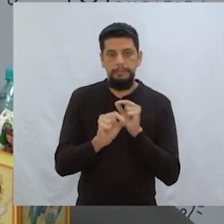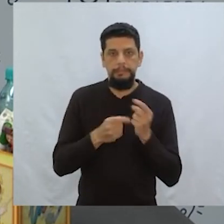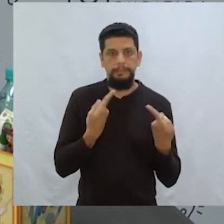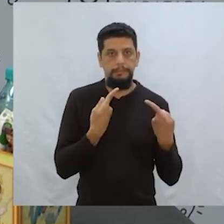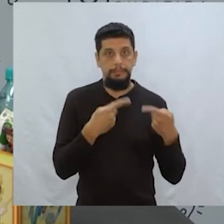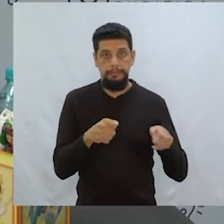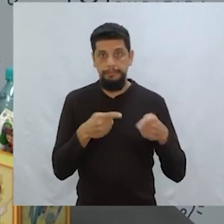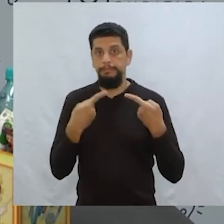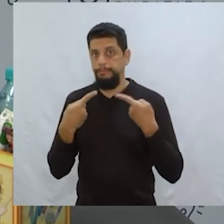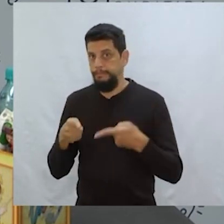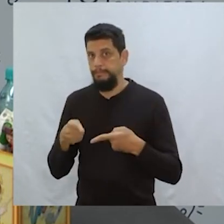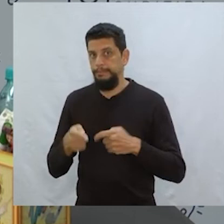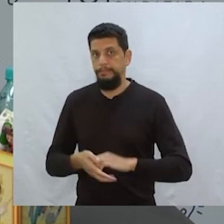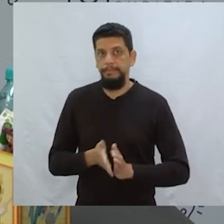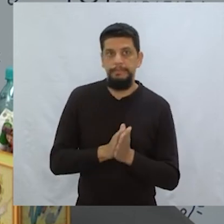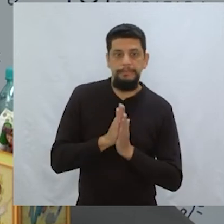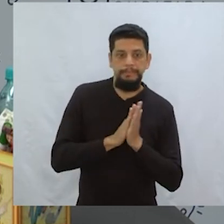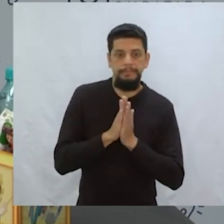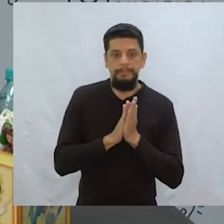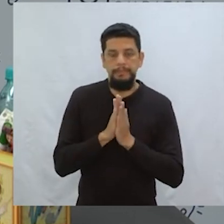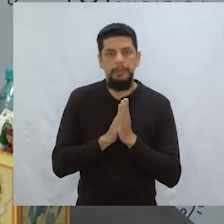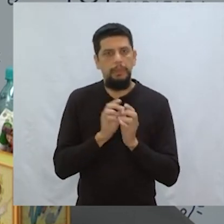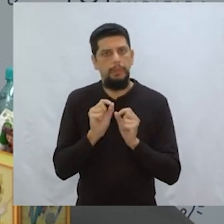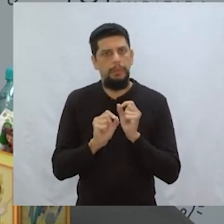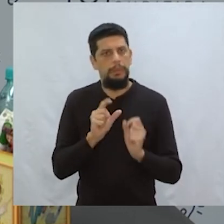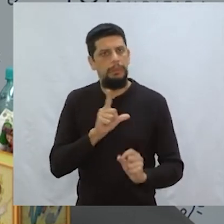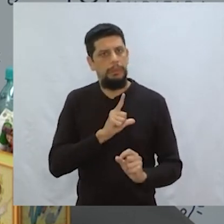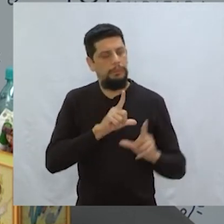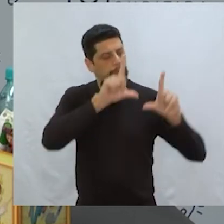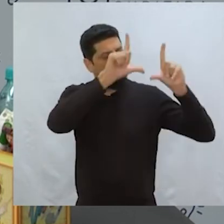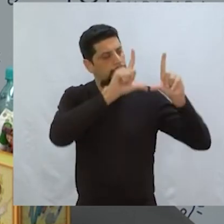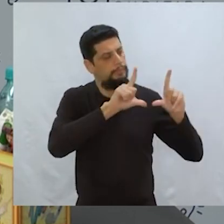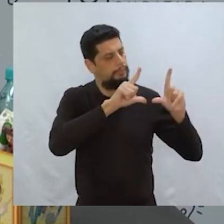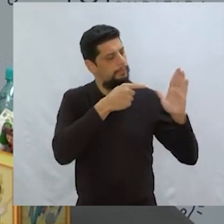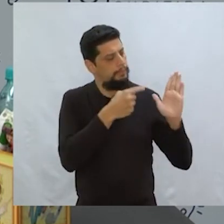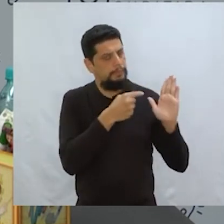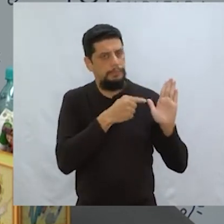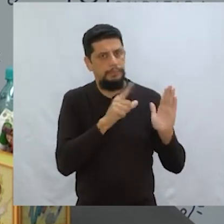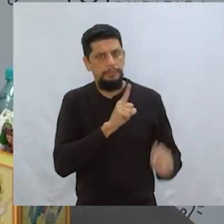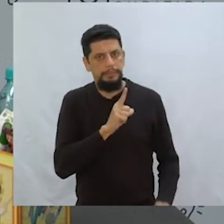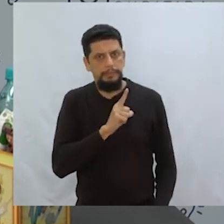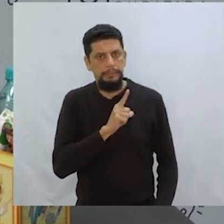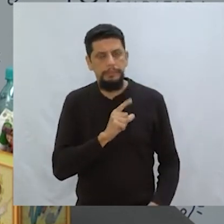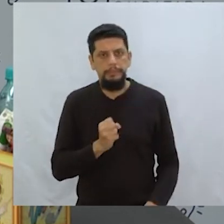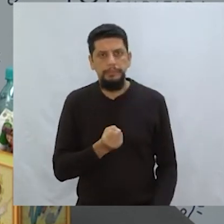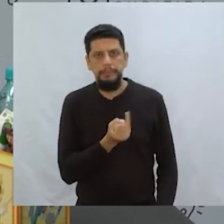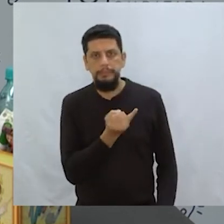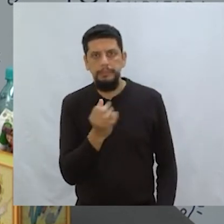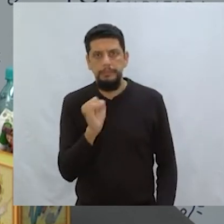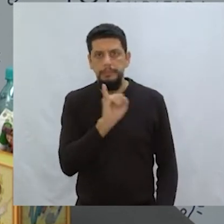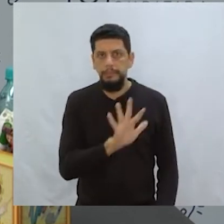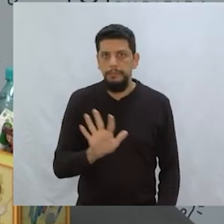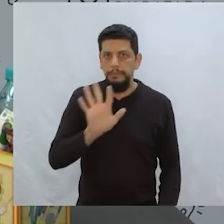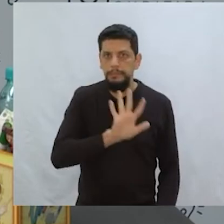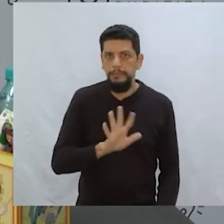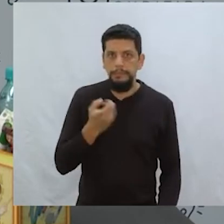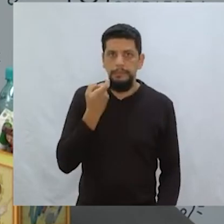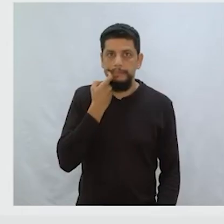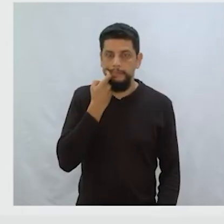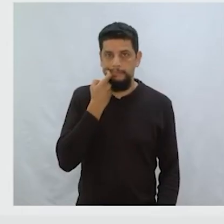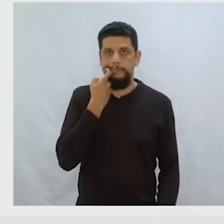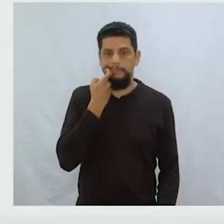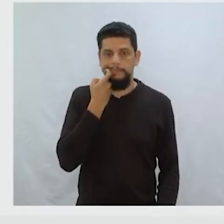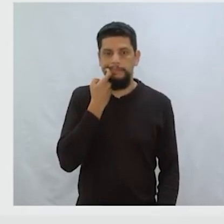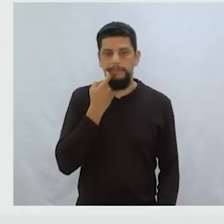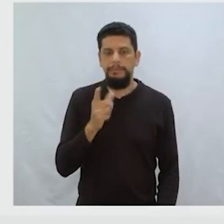são os desafios. Observem na tela lá, temos alguns desenhos, algumas imagens de